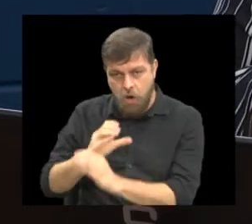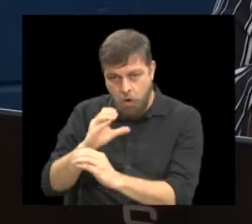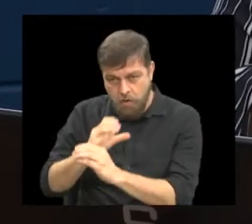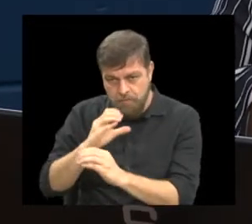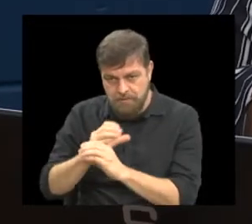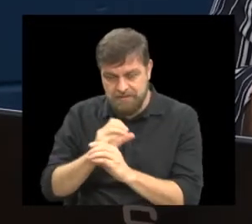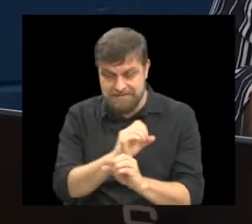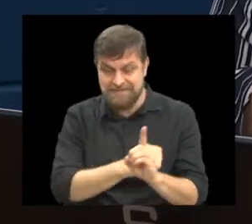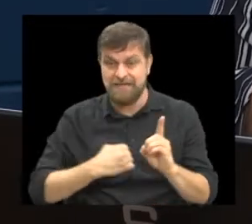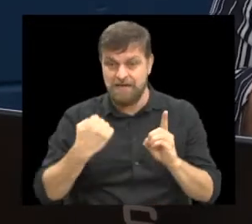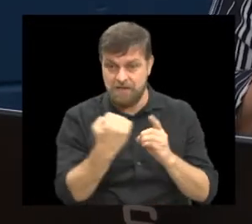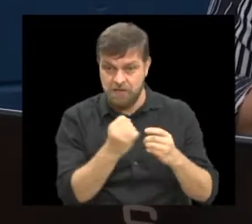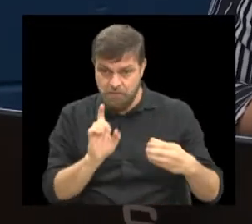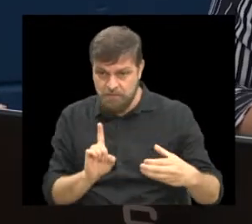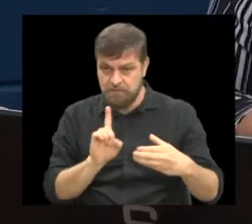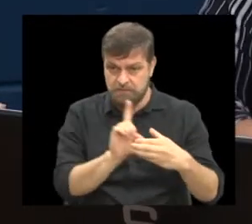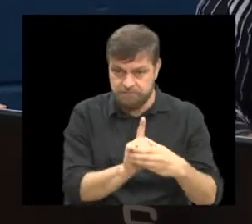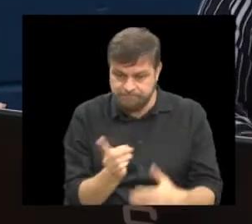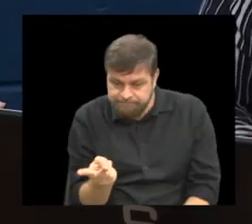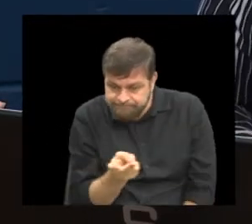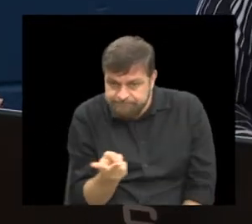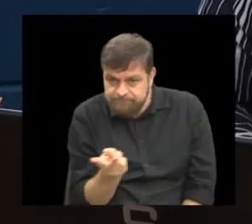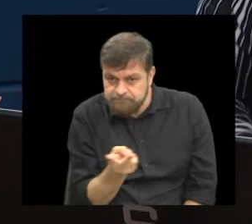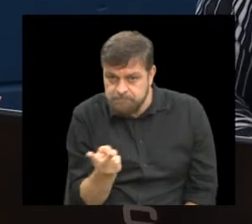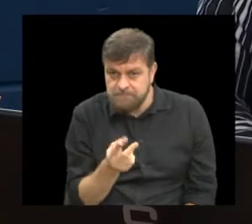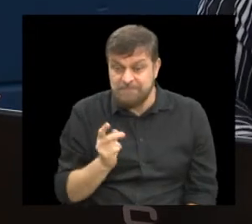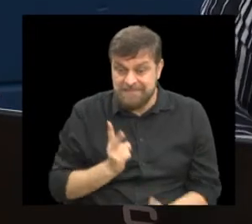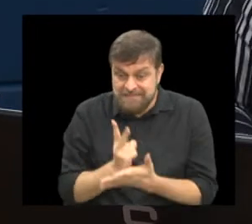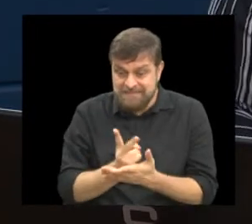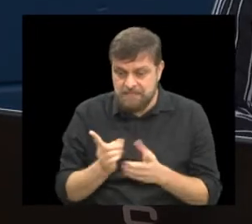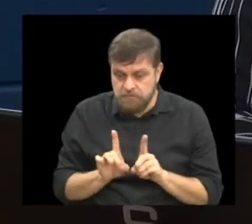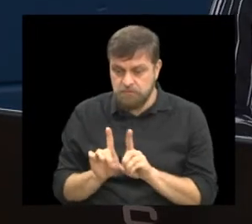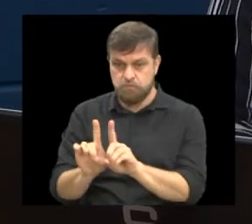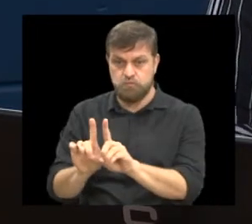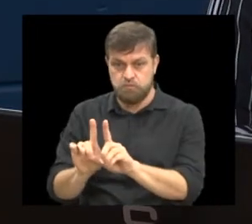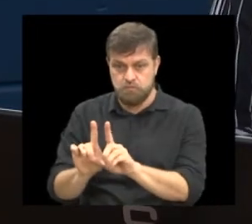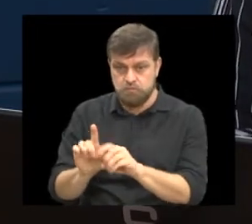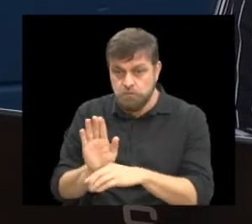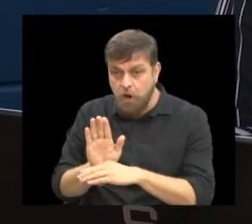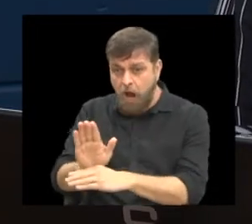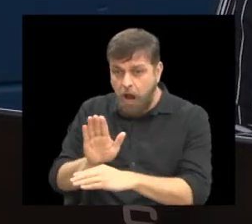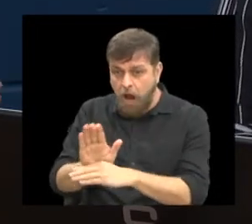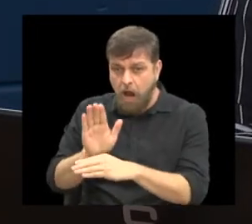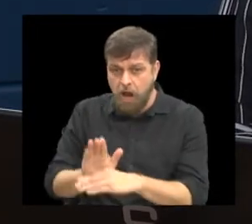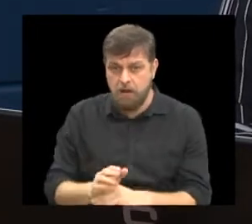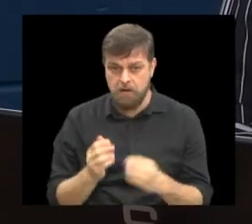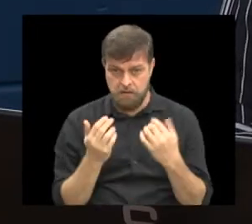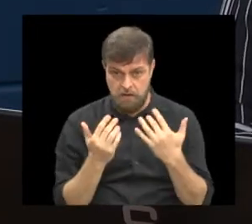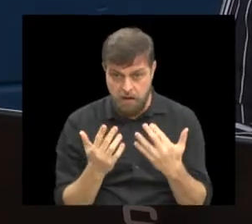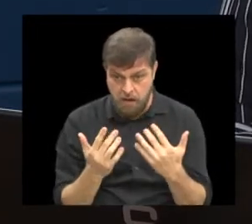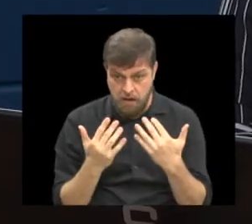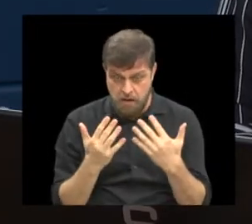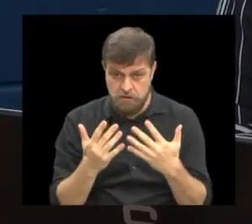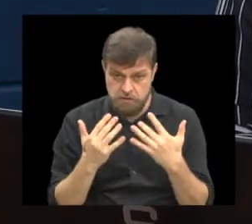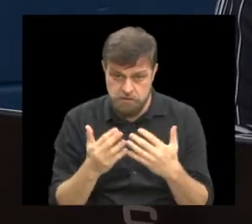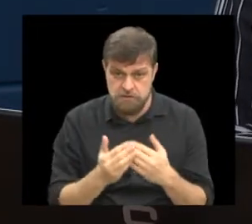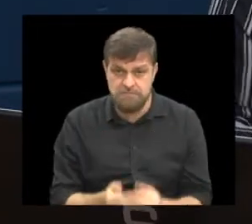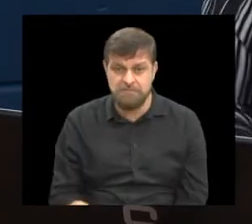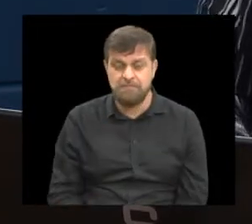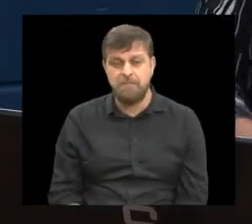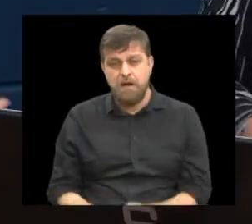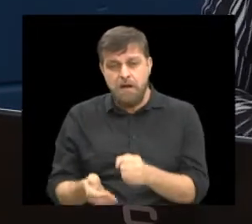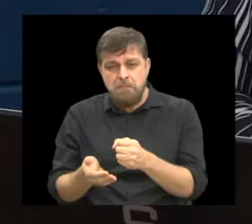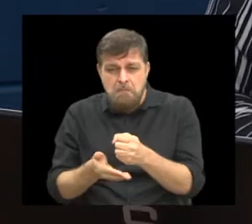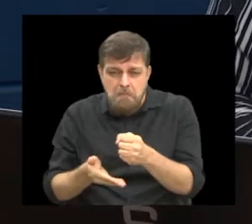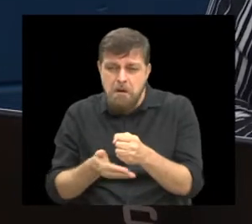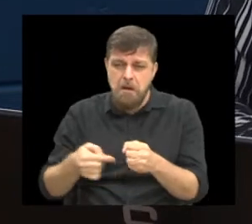mais difíceis, a comunicação e a socialização. Então, a gente considera um autismo leve quando essa criança